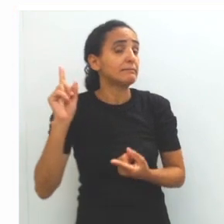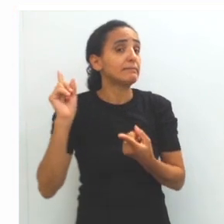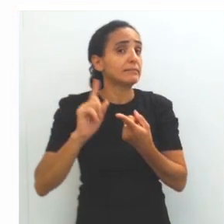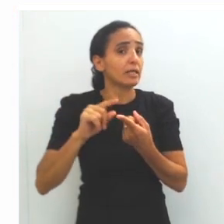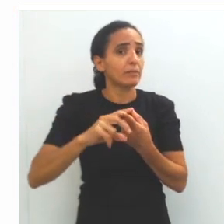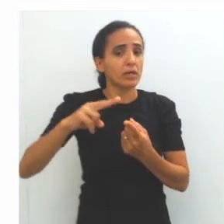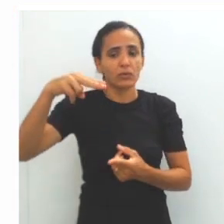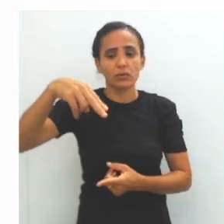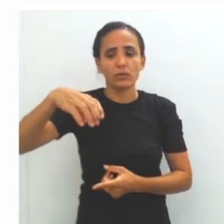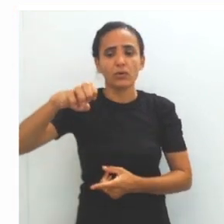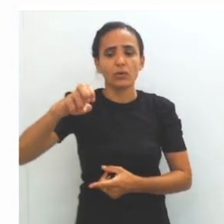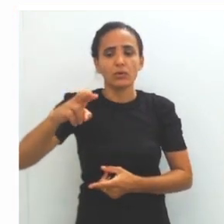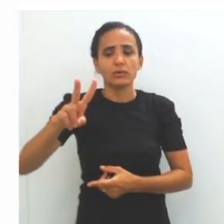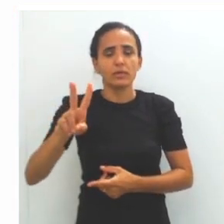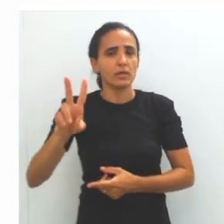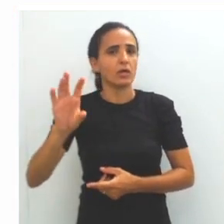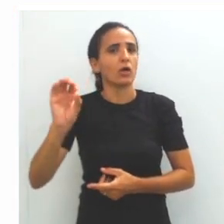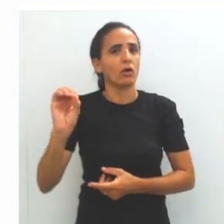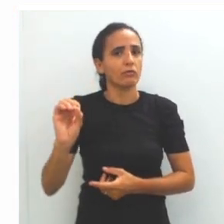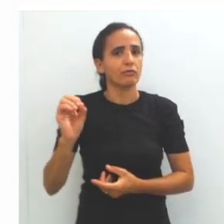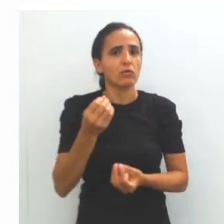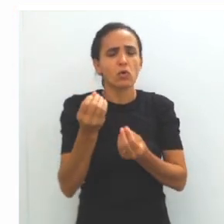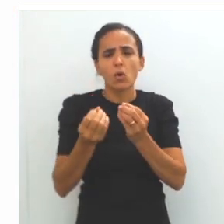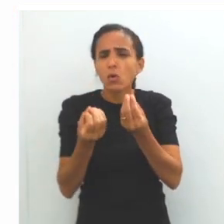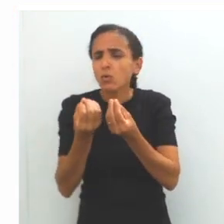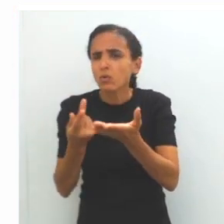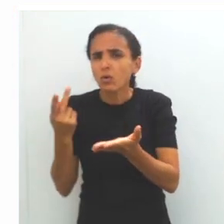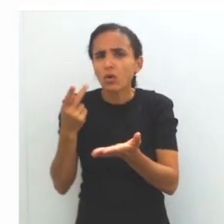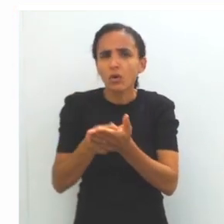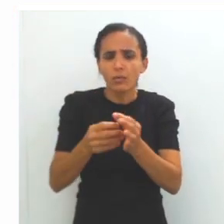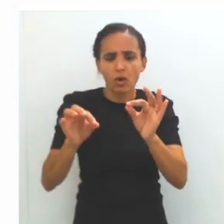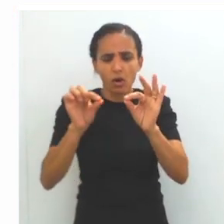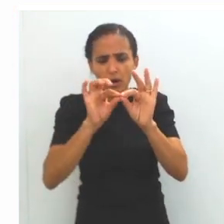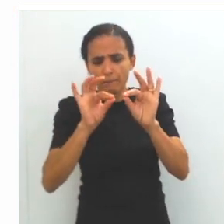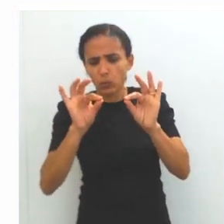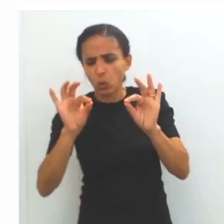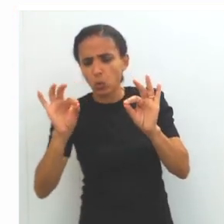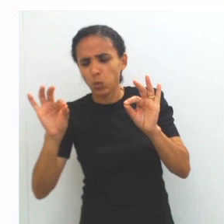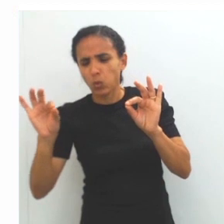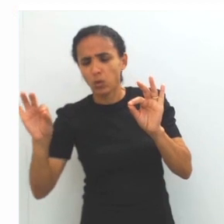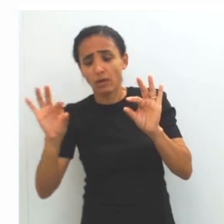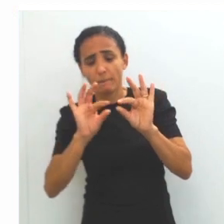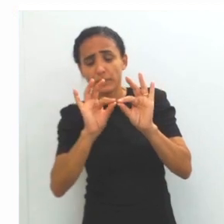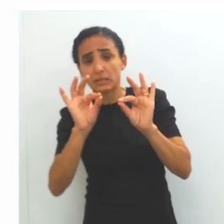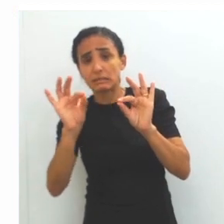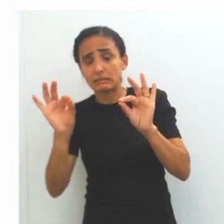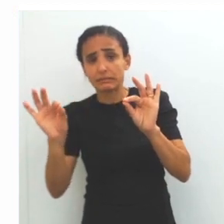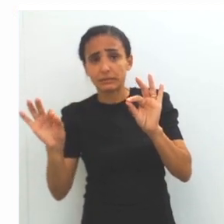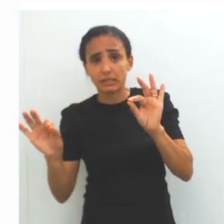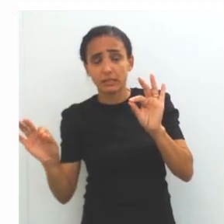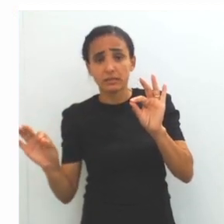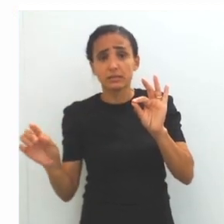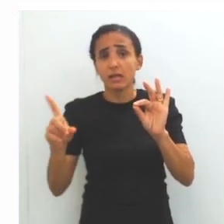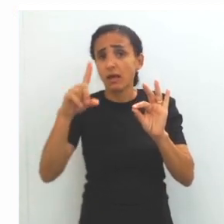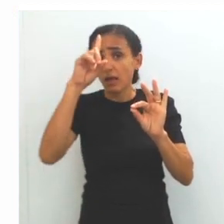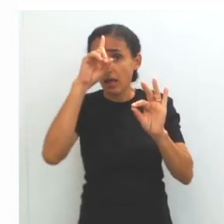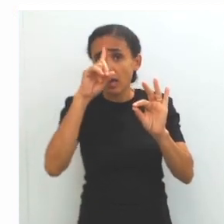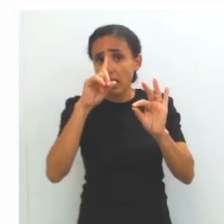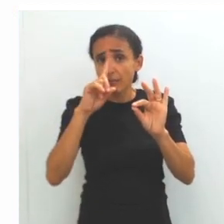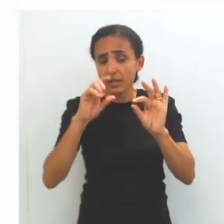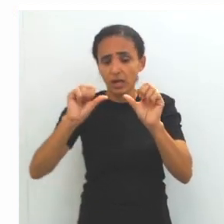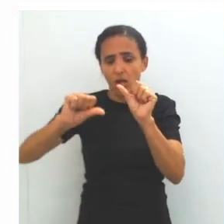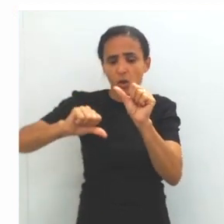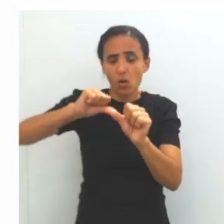óptico. E esse nervo acaba onde? Essa imagem que ficou na